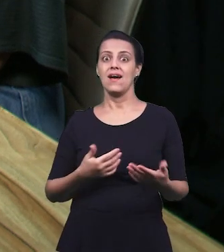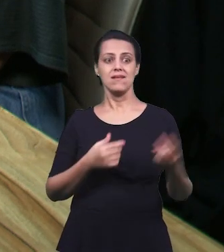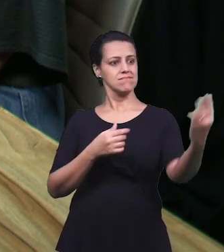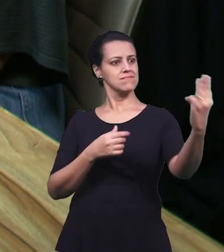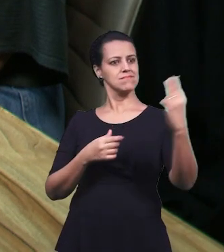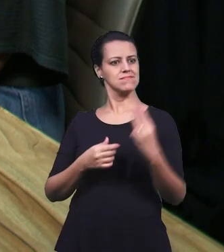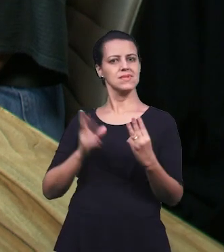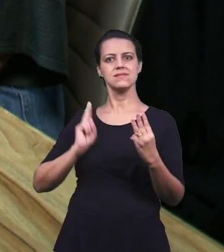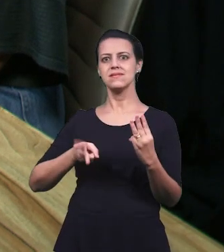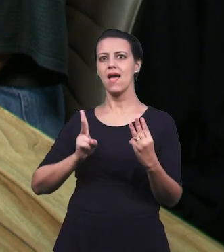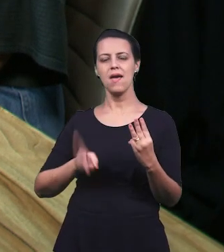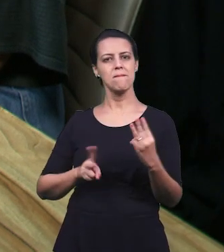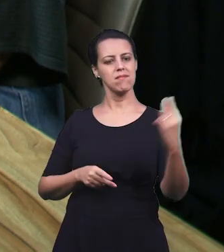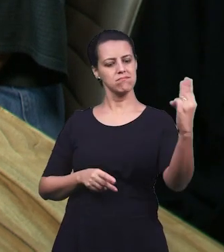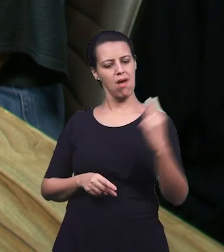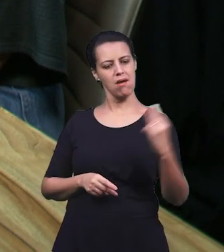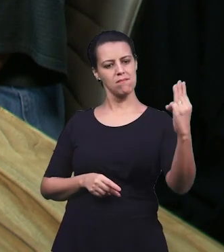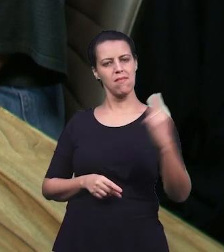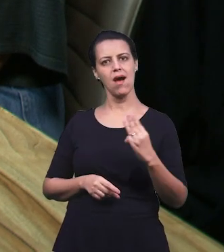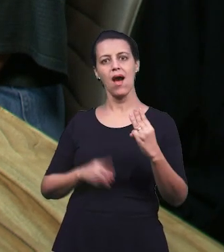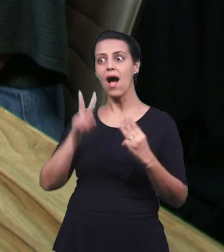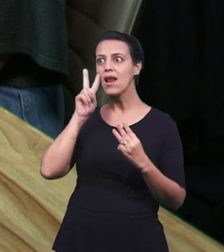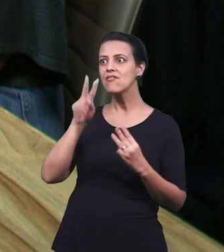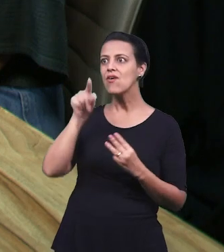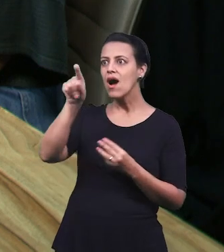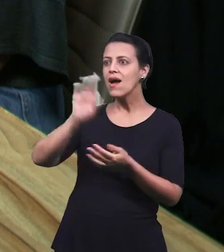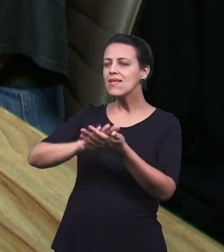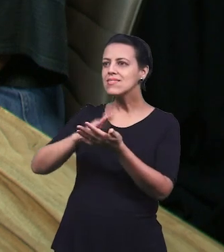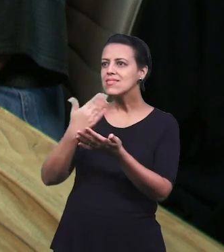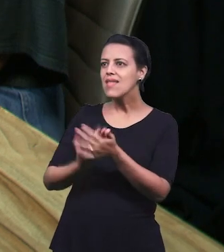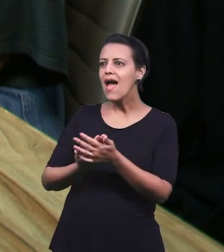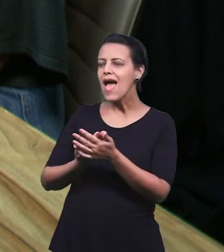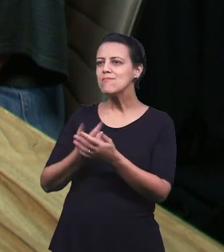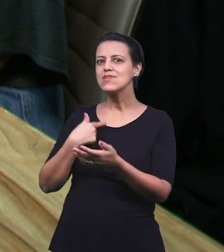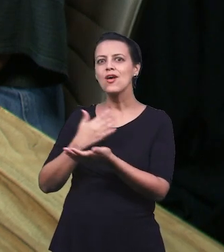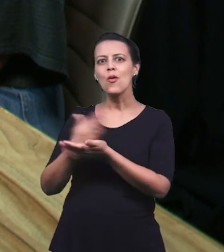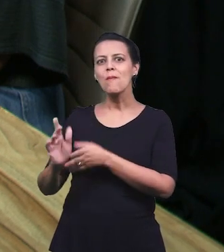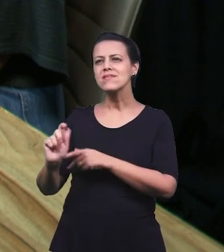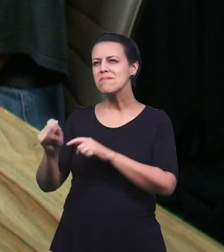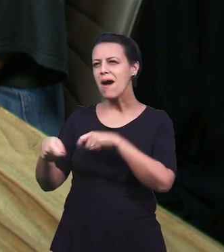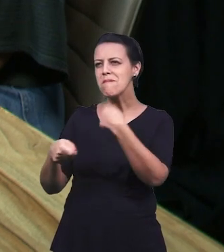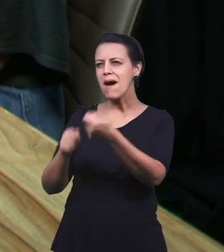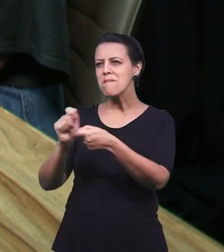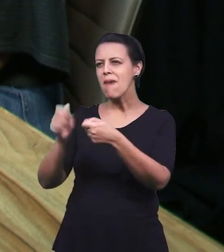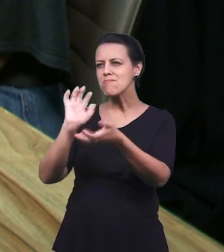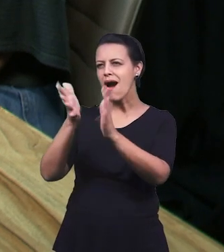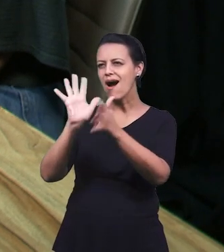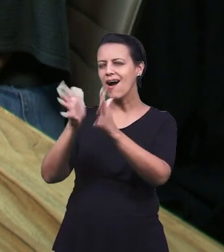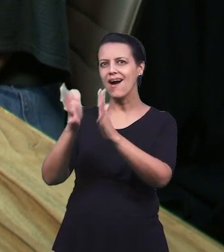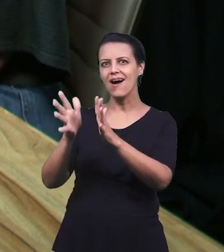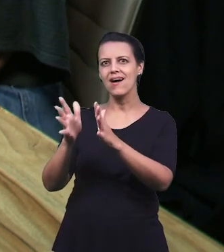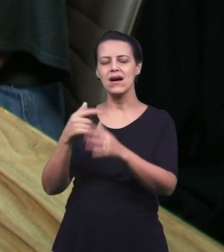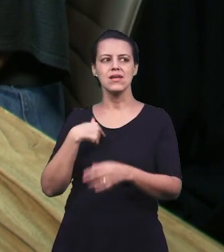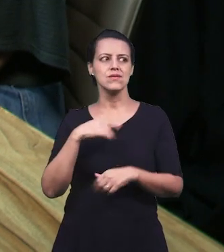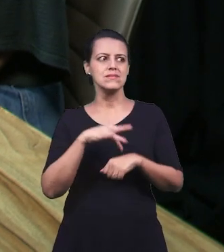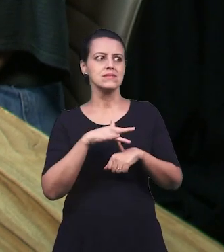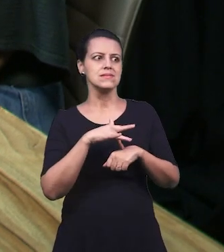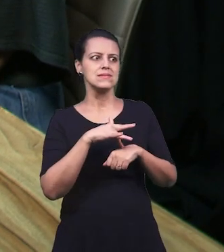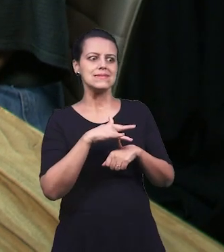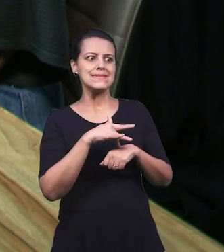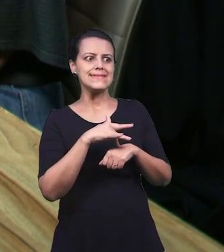chegou, que ela identificou a gente, ela falou: "Intérprete", ela começou a sinalizar. Eu falei: "Meu Deus, eu não estou entendendo", mas fomos lá para